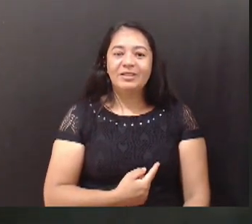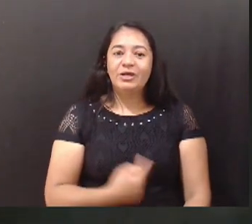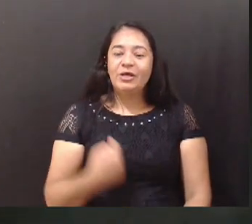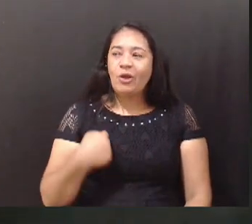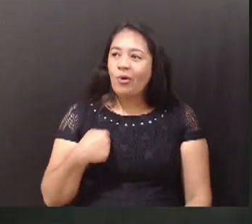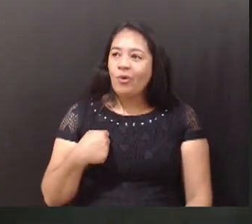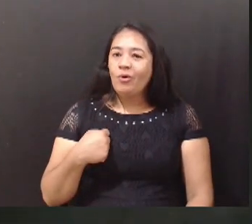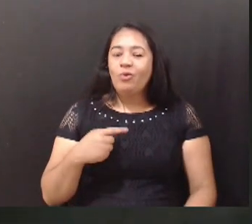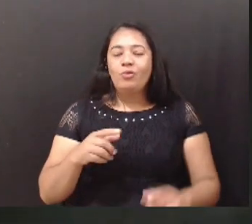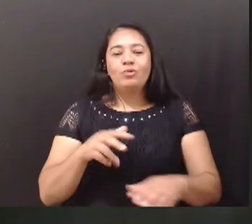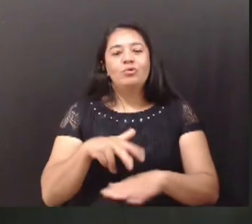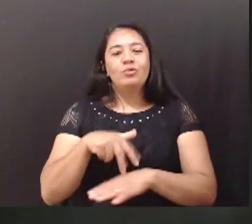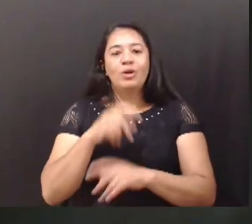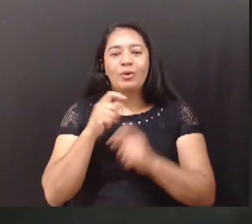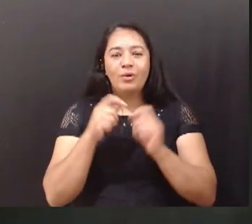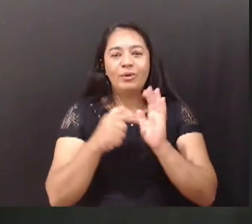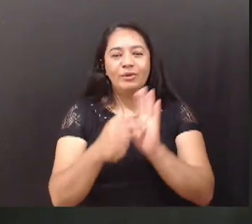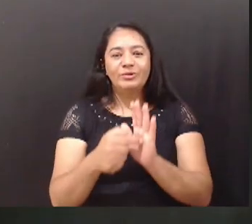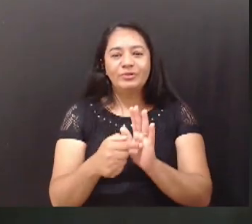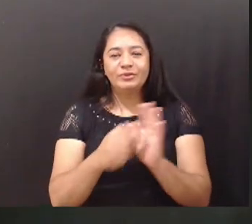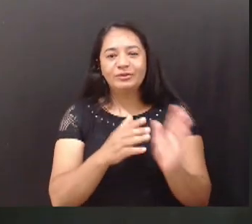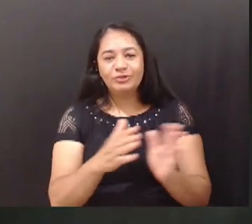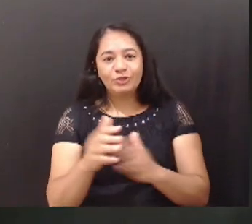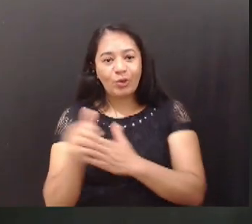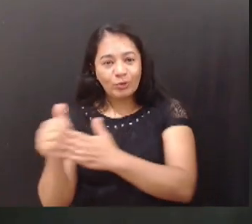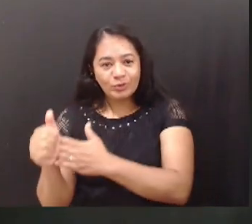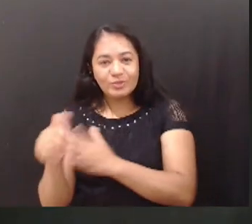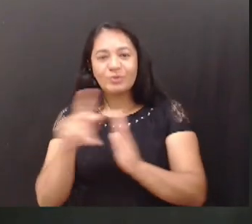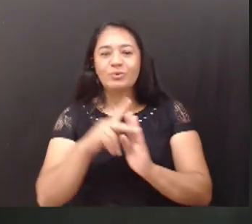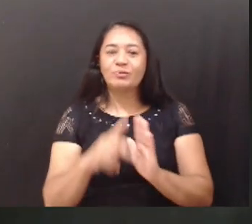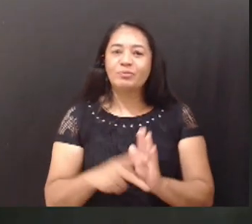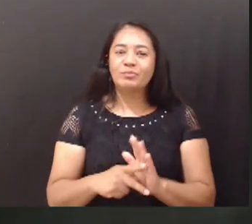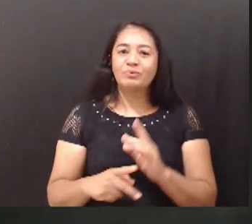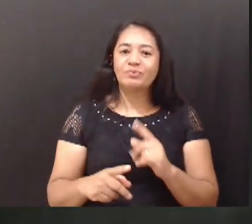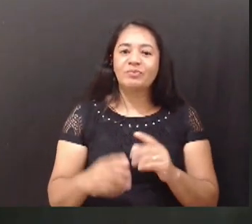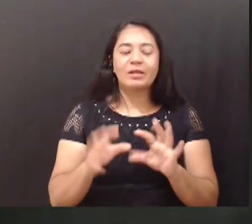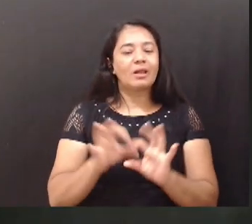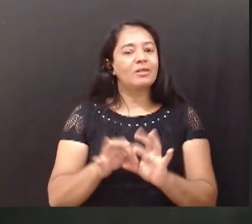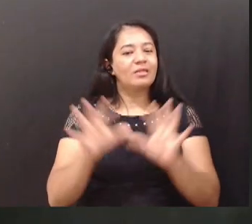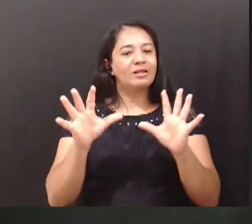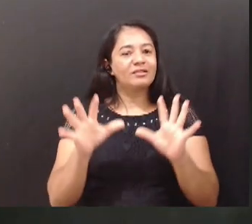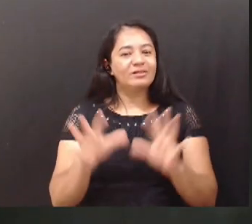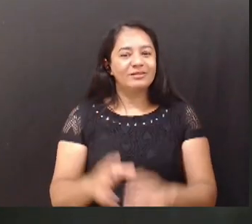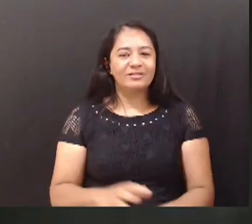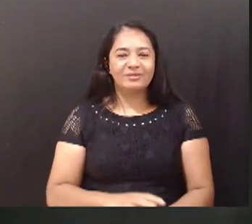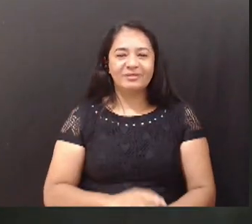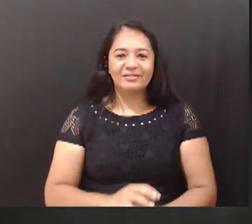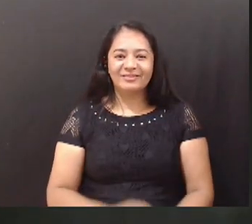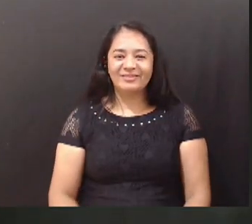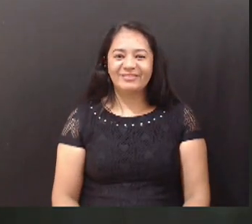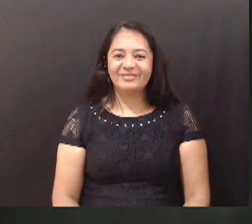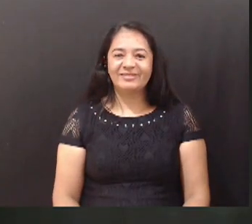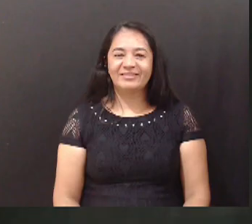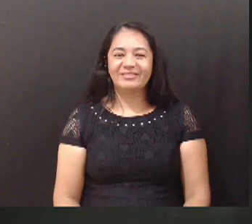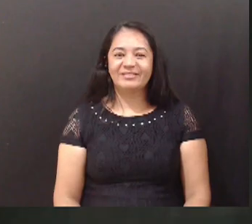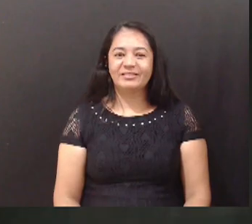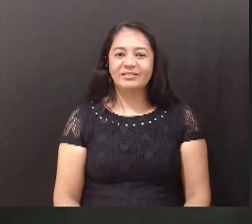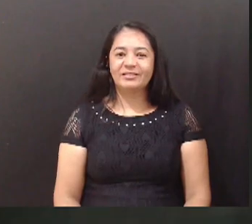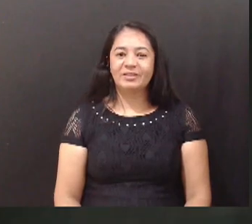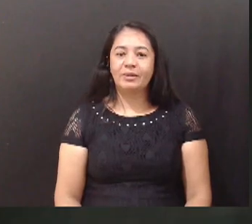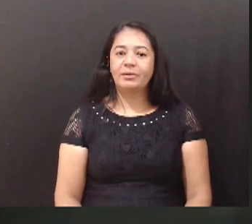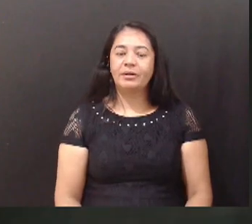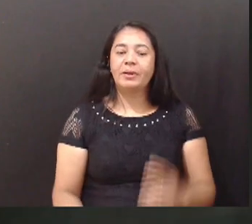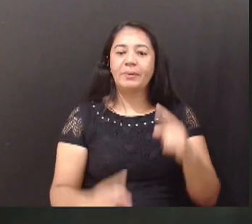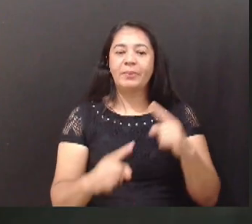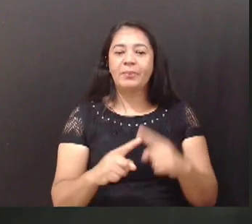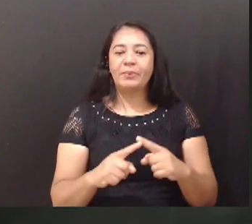de apresentadora, tipo assim, de conduzir e deixei você entregar. E deixei você entregar